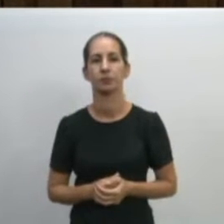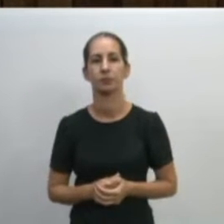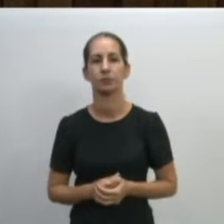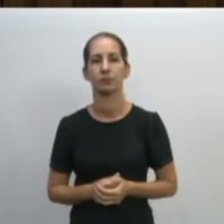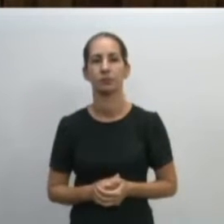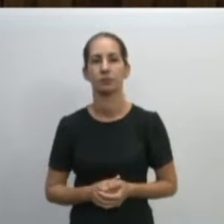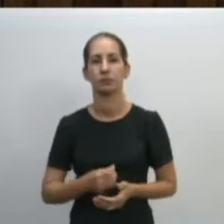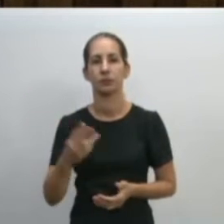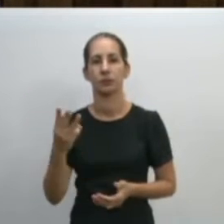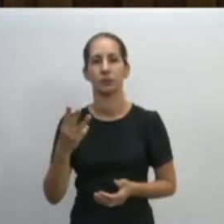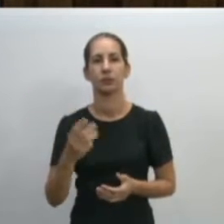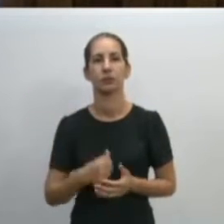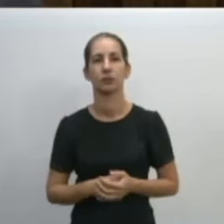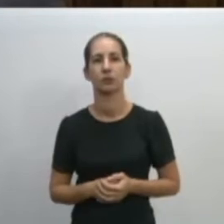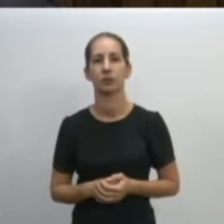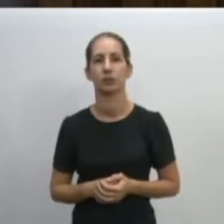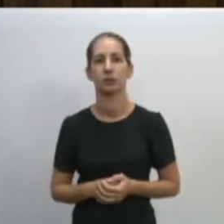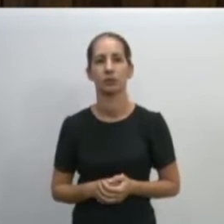Terceira